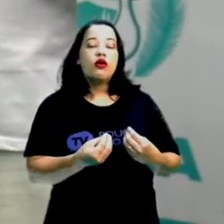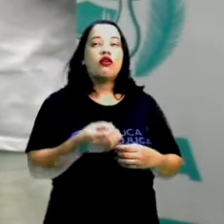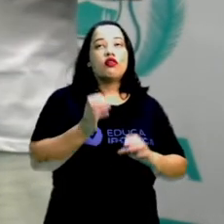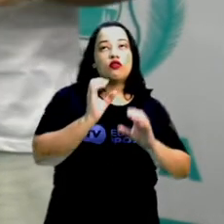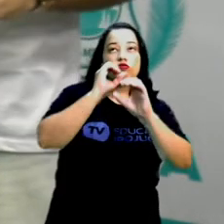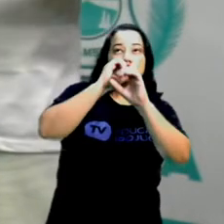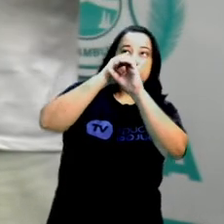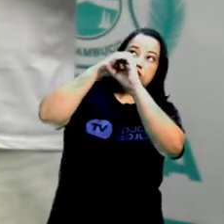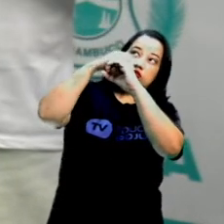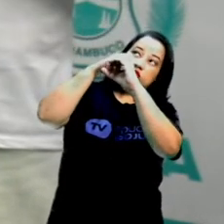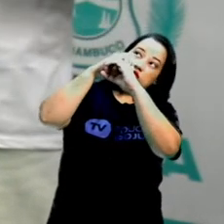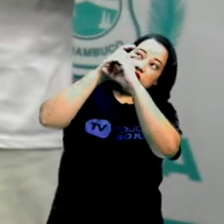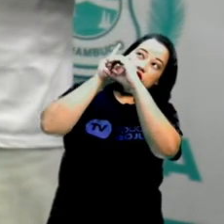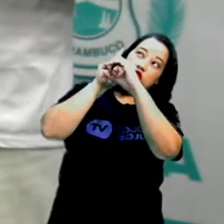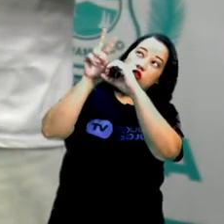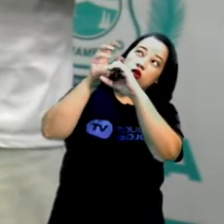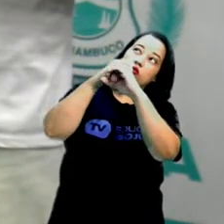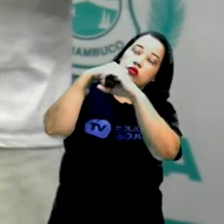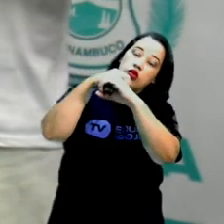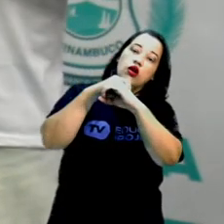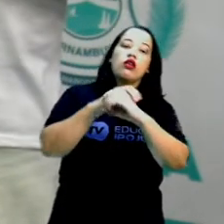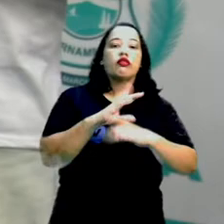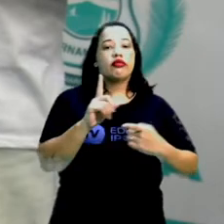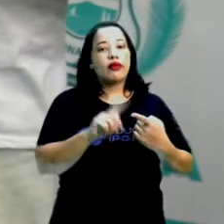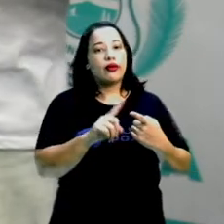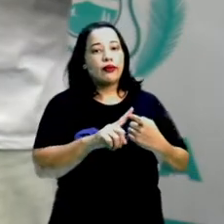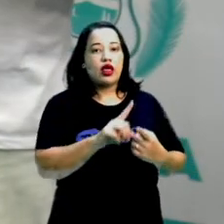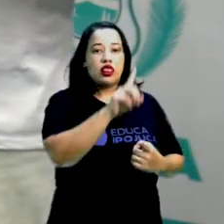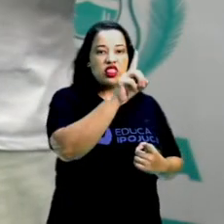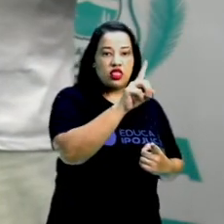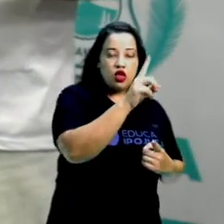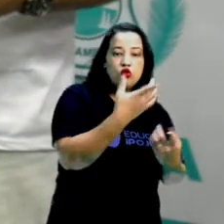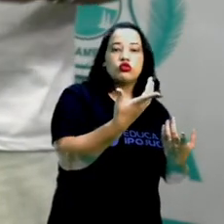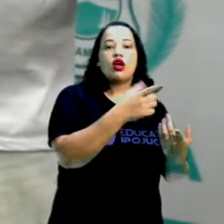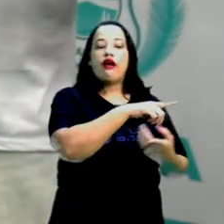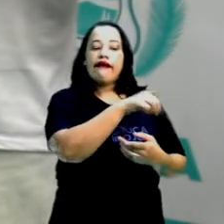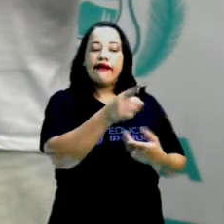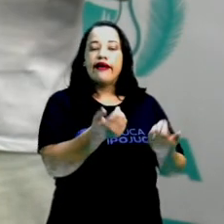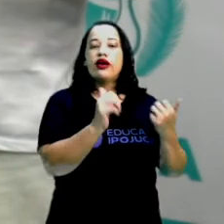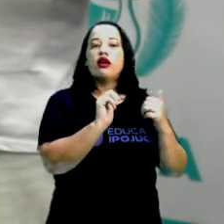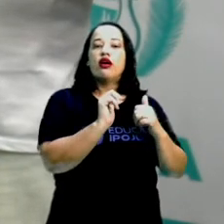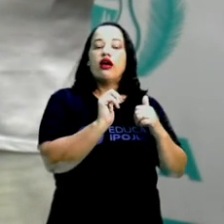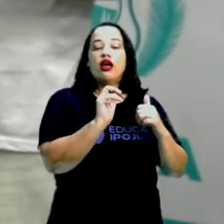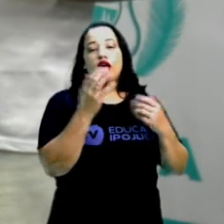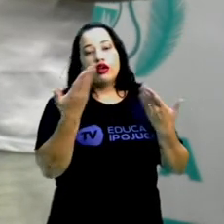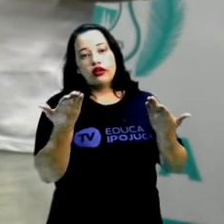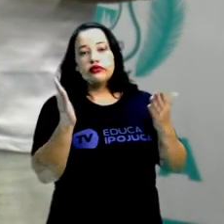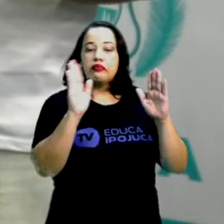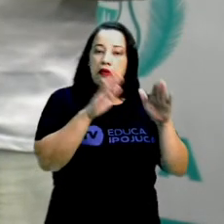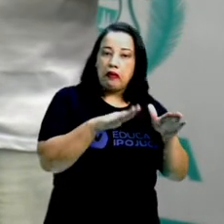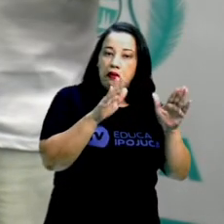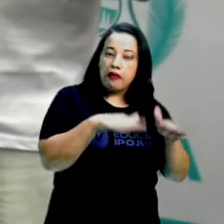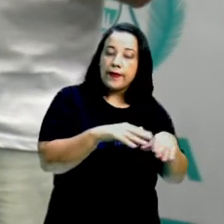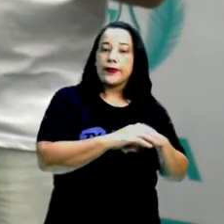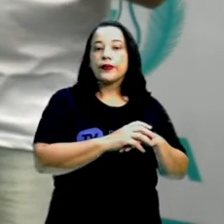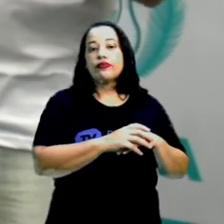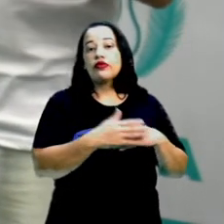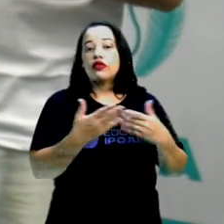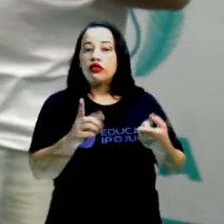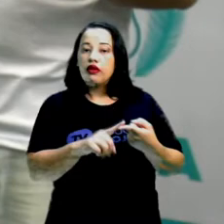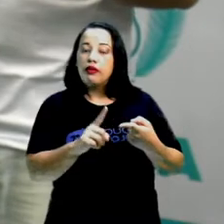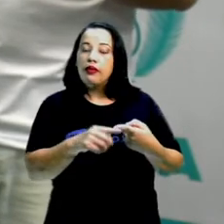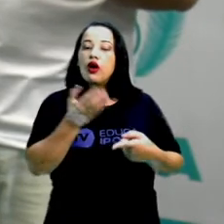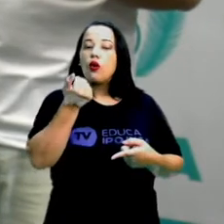astros, para a adoração dos deuses e também para estocar alimentos, né? Então, eram